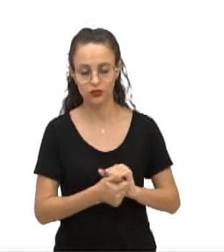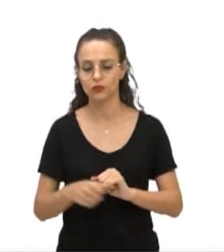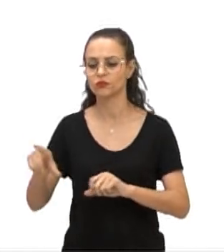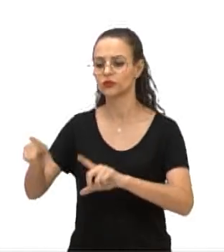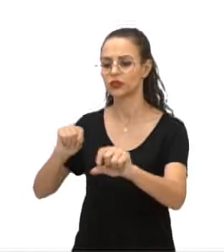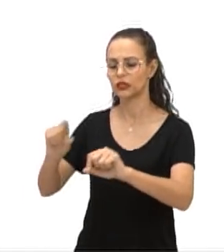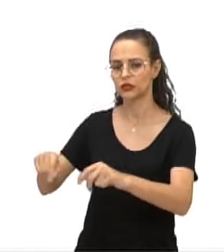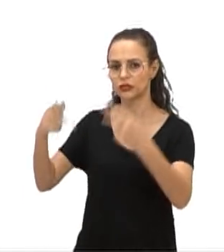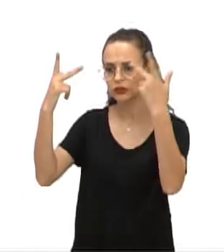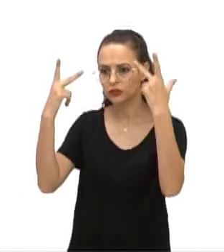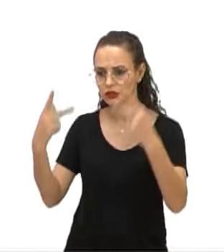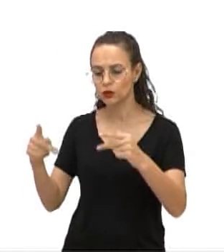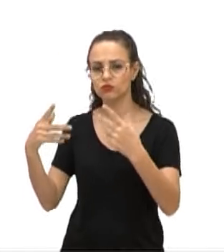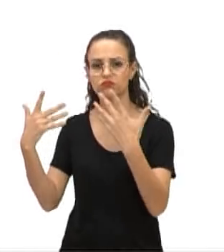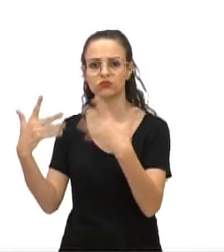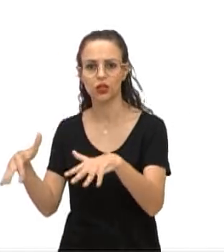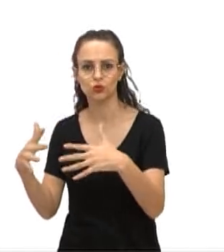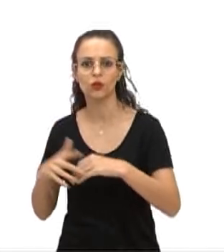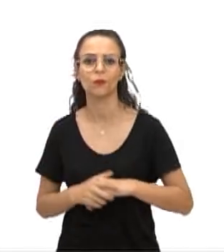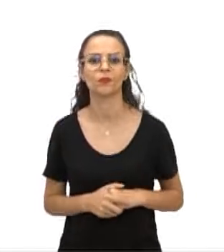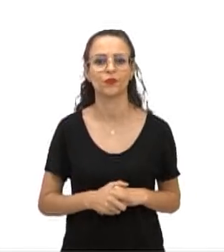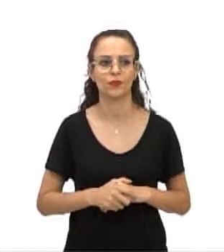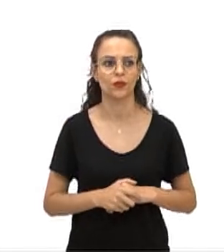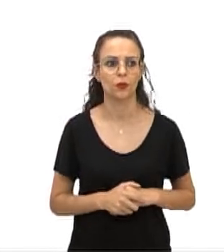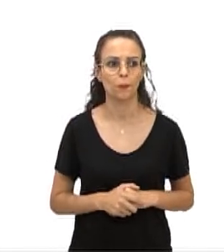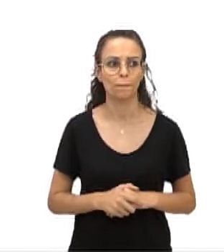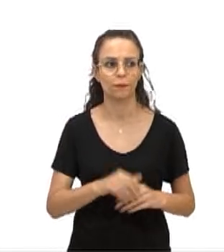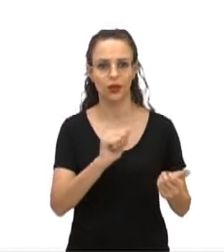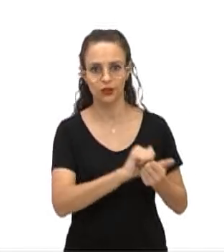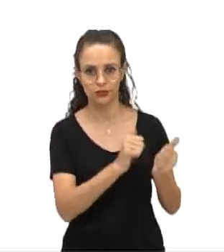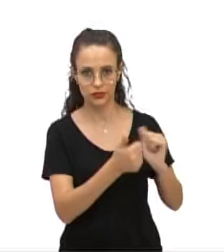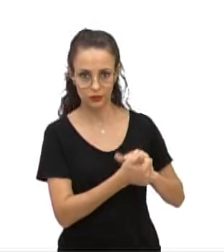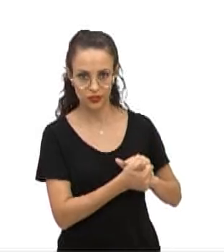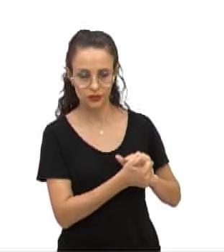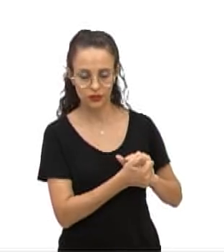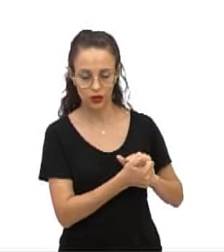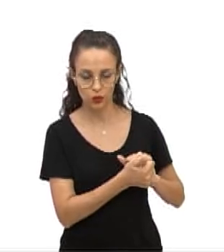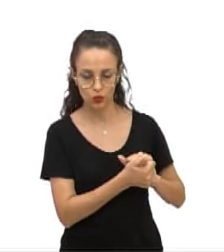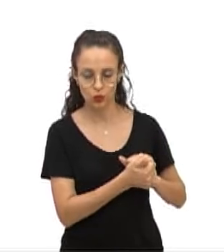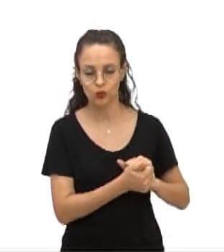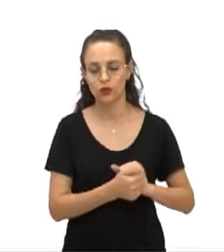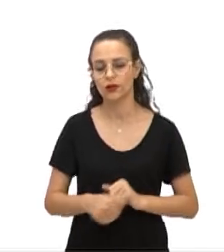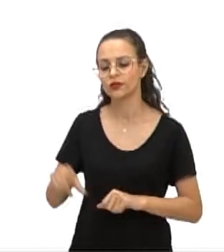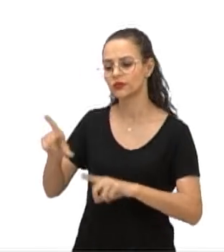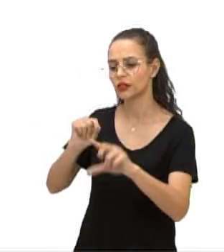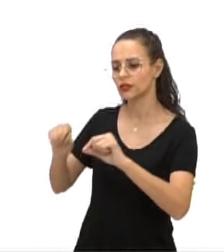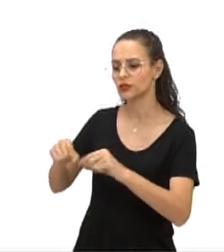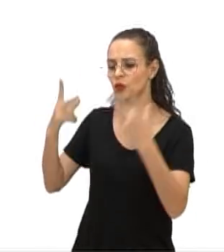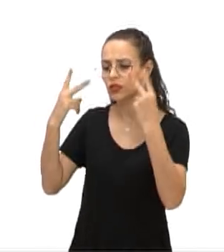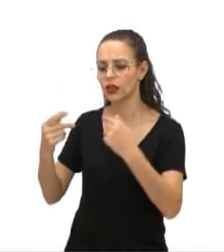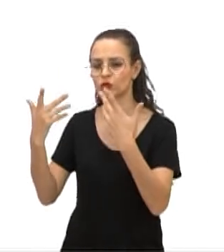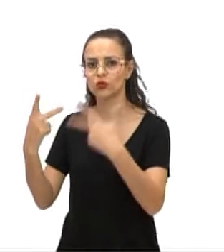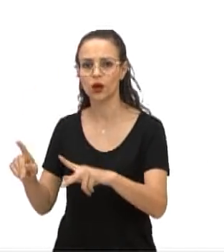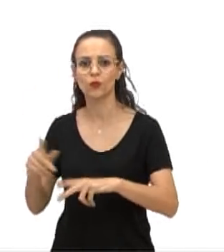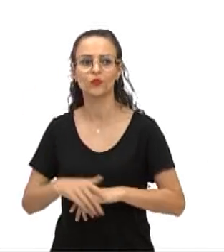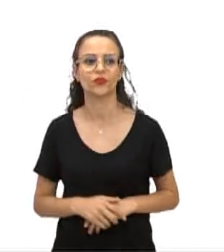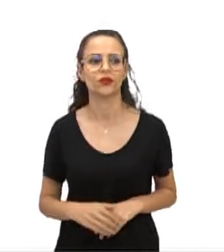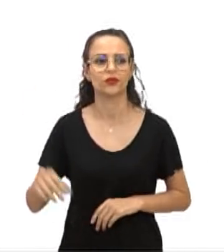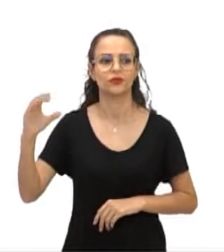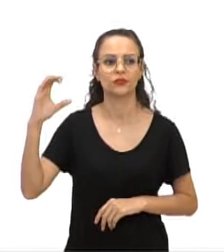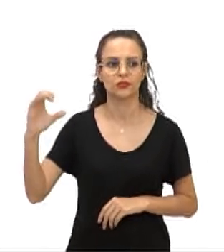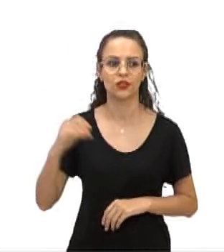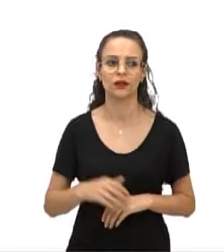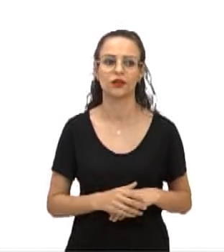e seleção natural? Adaptação pelo Lamarck e seleção natural pelo Darwin? Alternativa